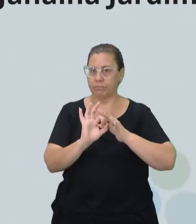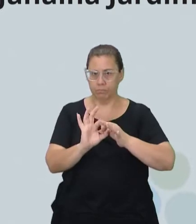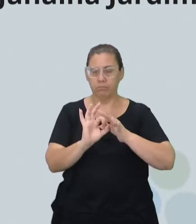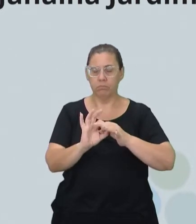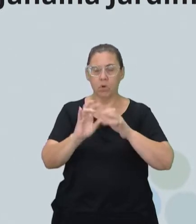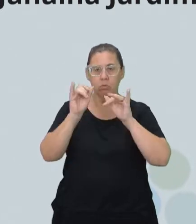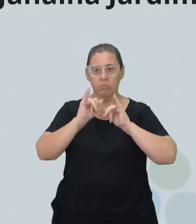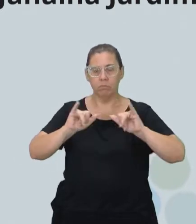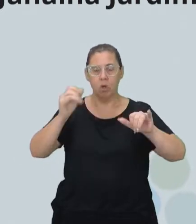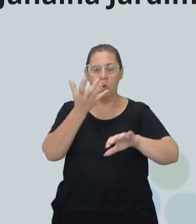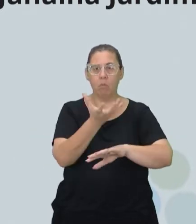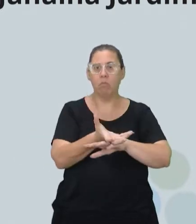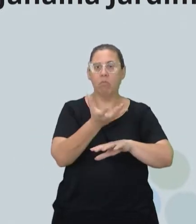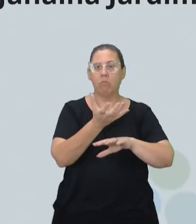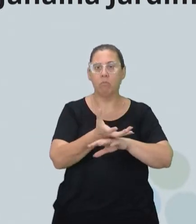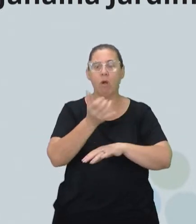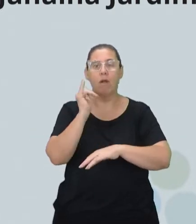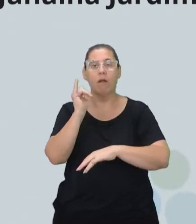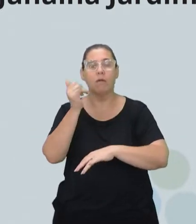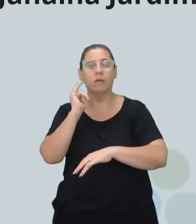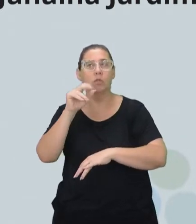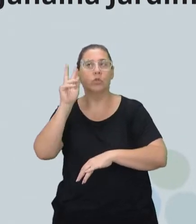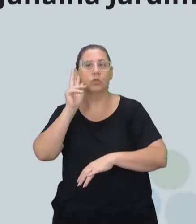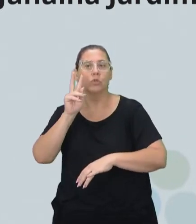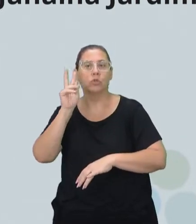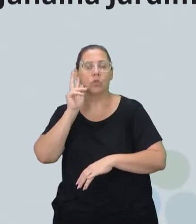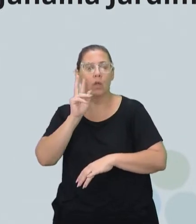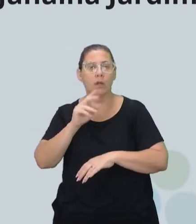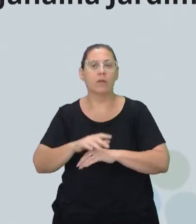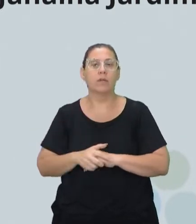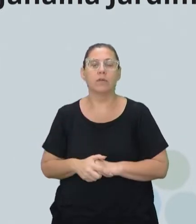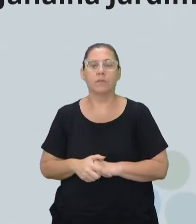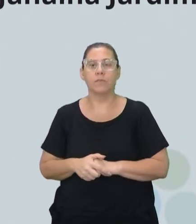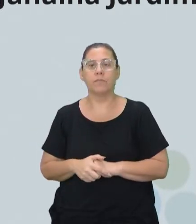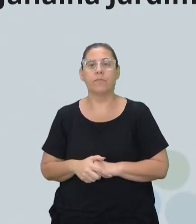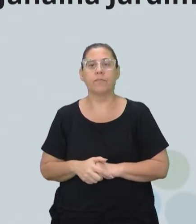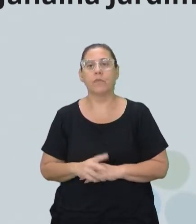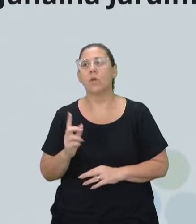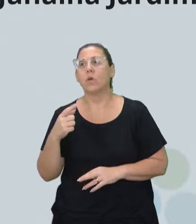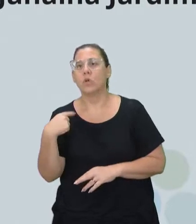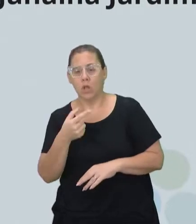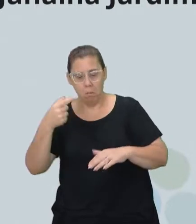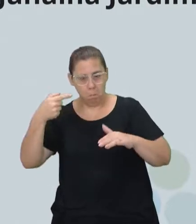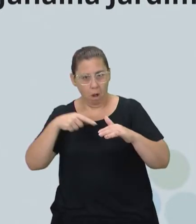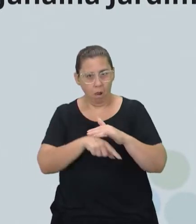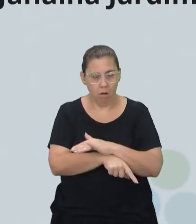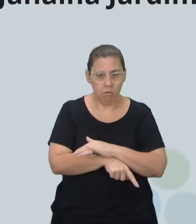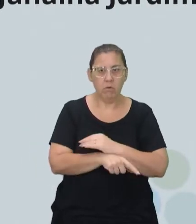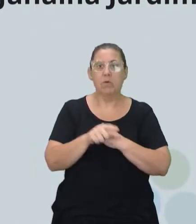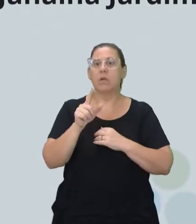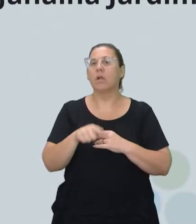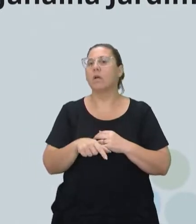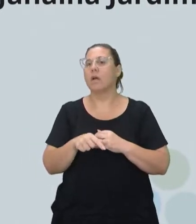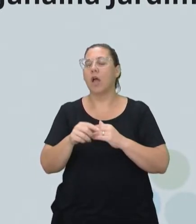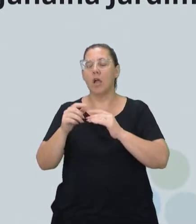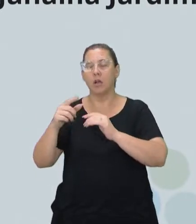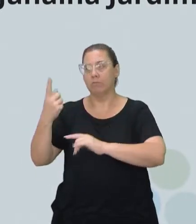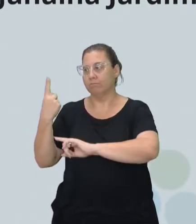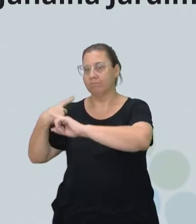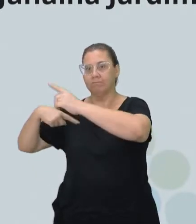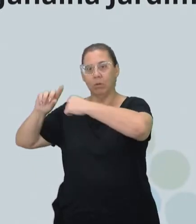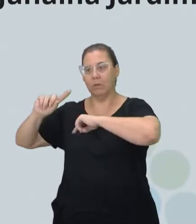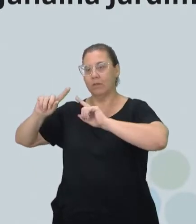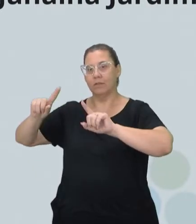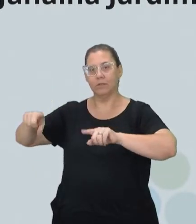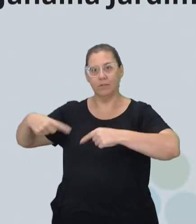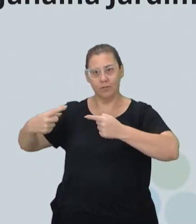as narrativas históricas e sua produção material e imaterial. E o nosso aprofundamento é Superar Desafios